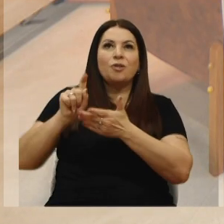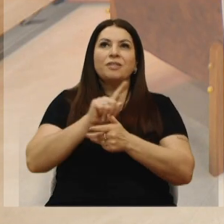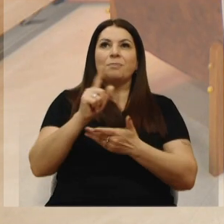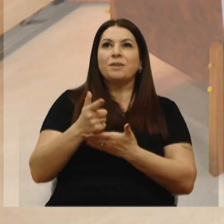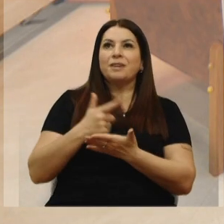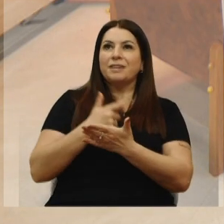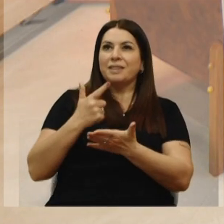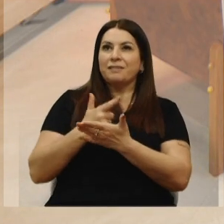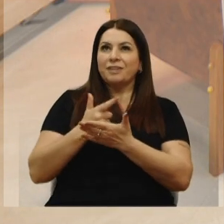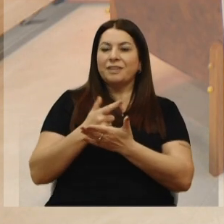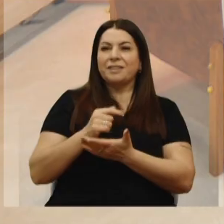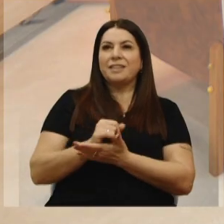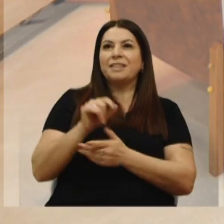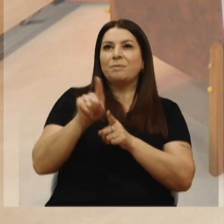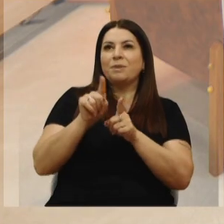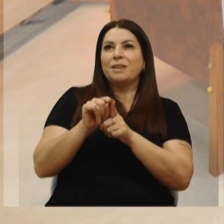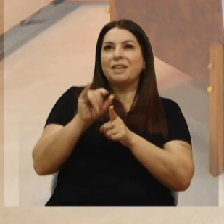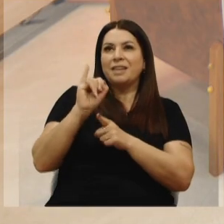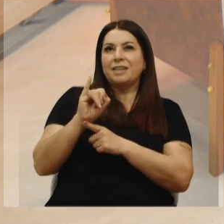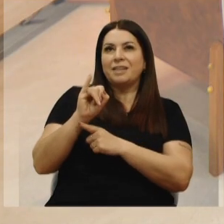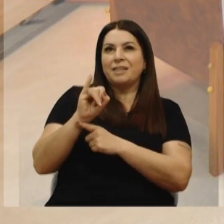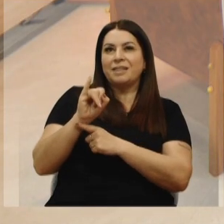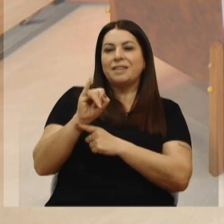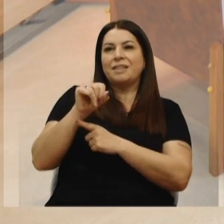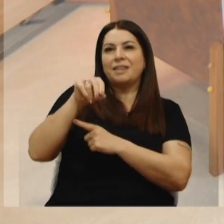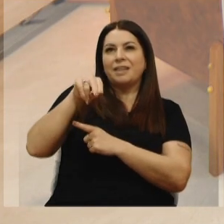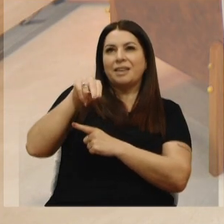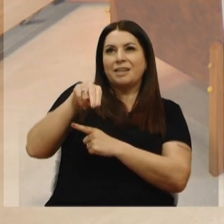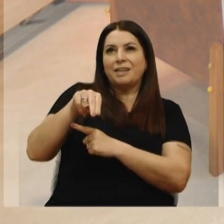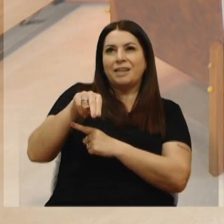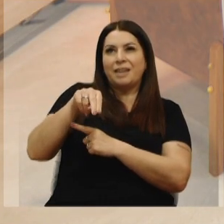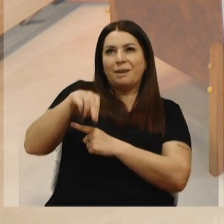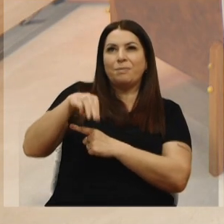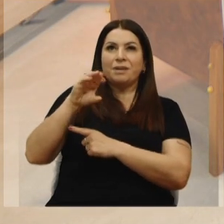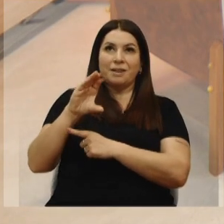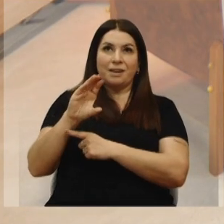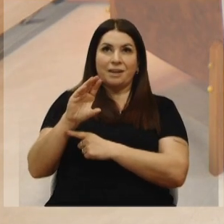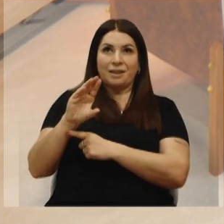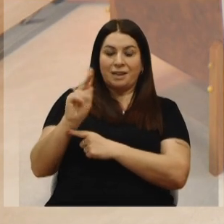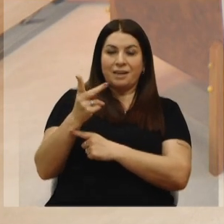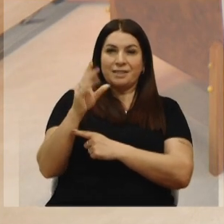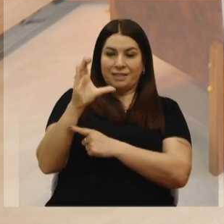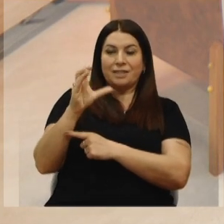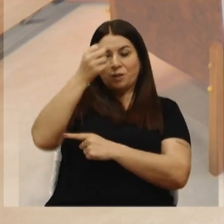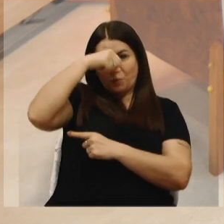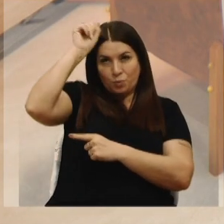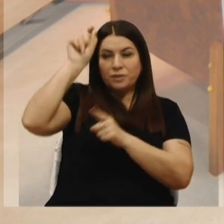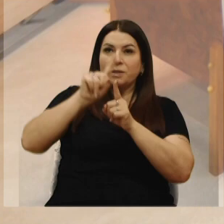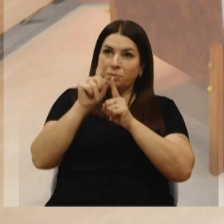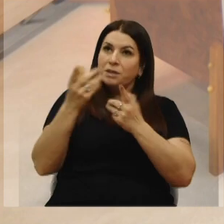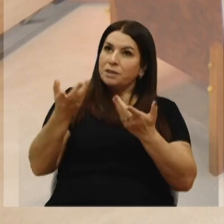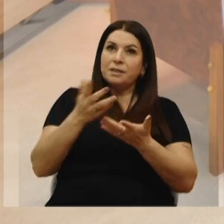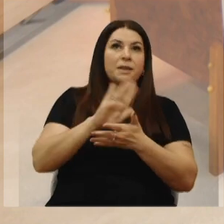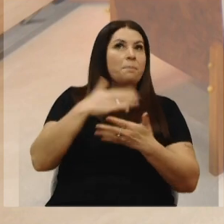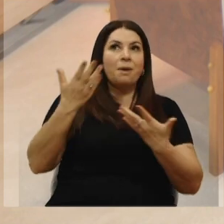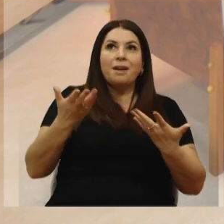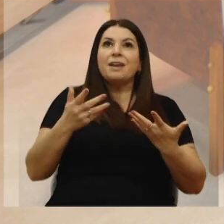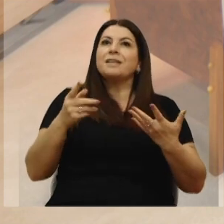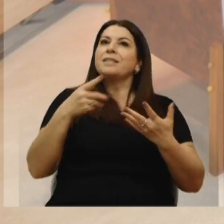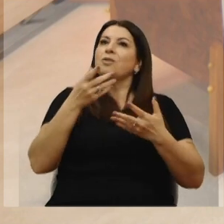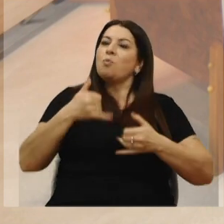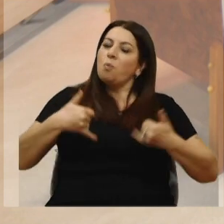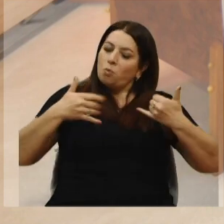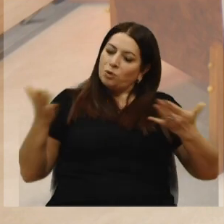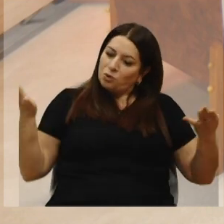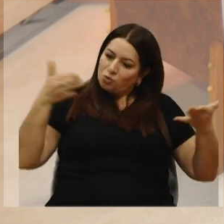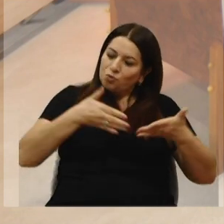que dirige o IMHC da UX, Instituto dedicado à memória na Universidade de Caxias do Sul. Anthony, sem mais